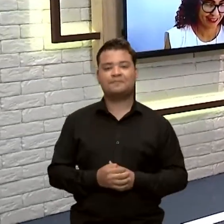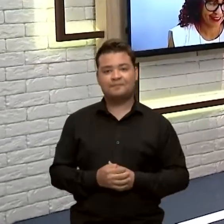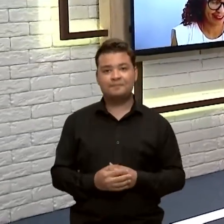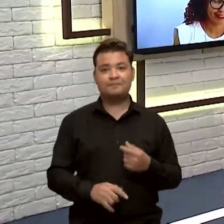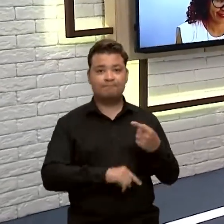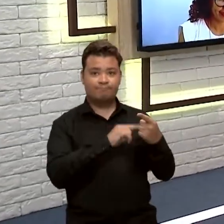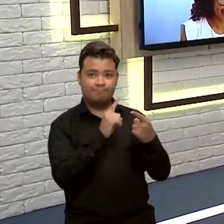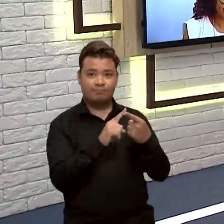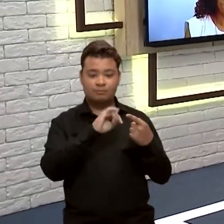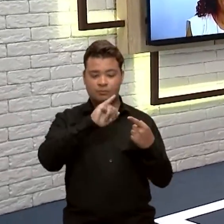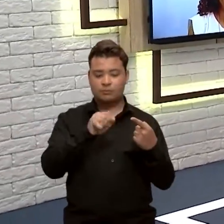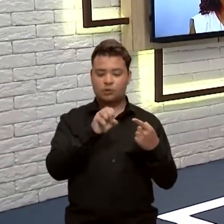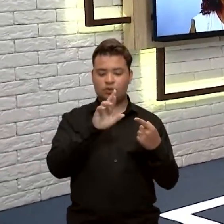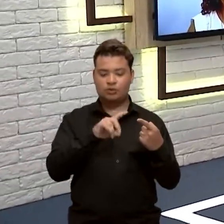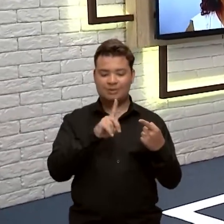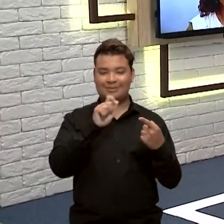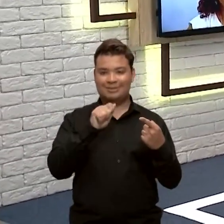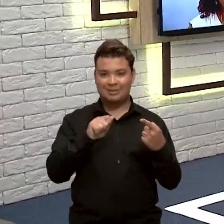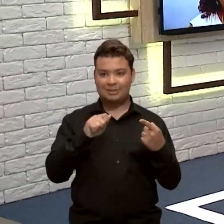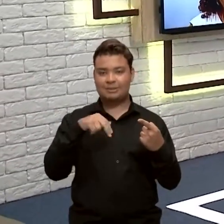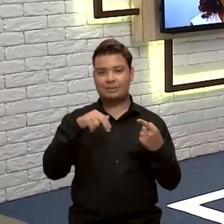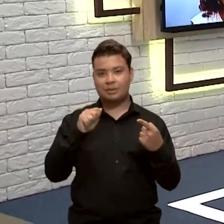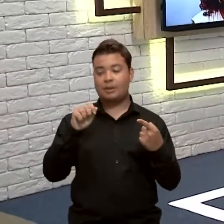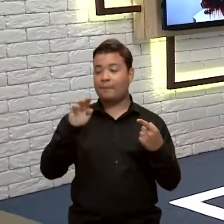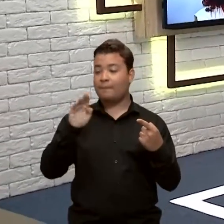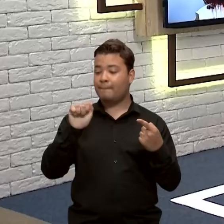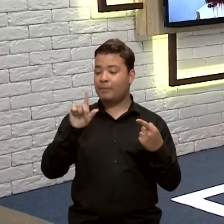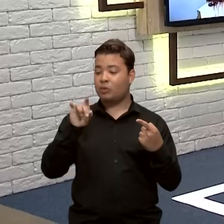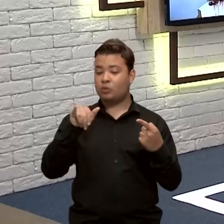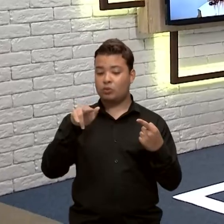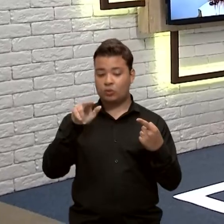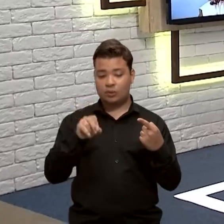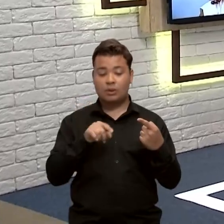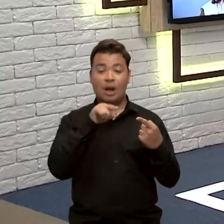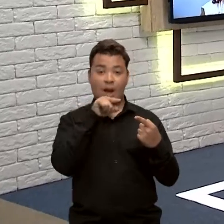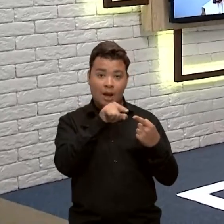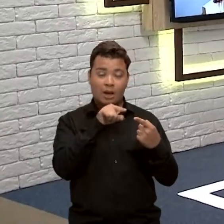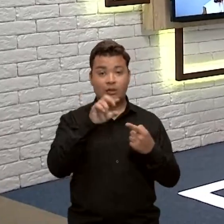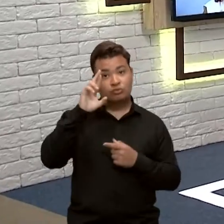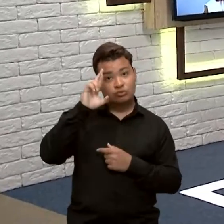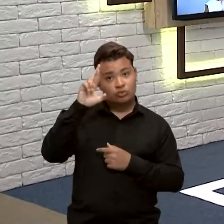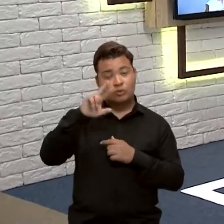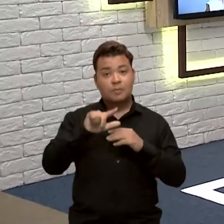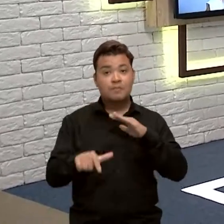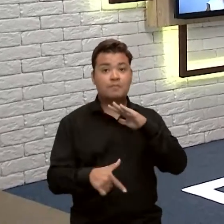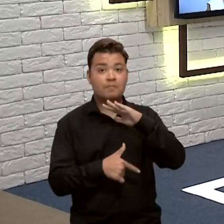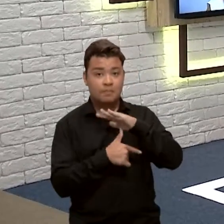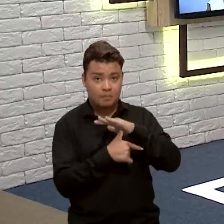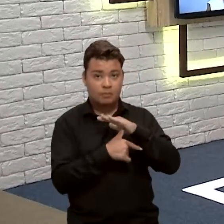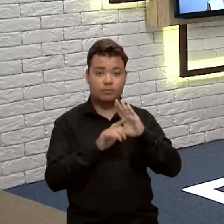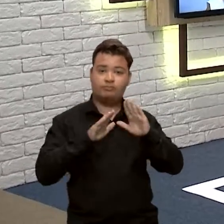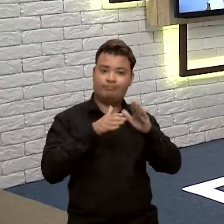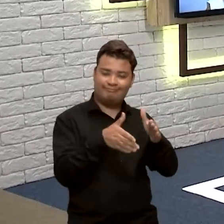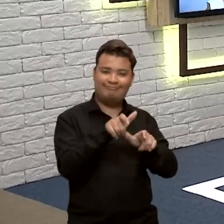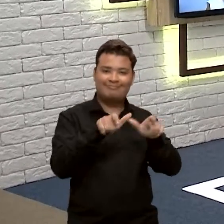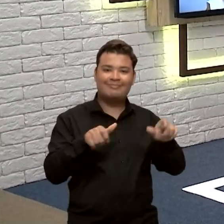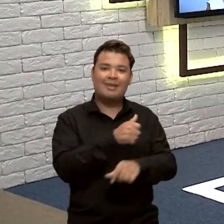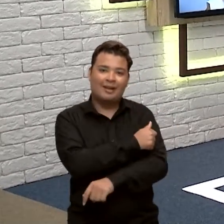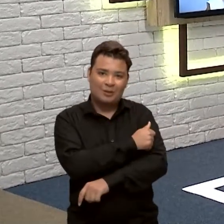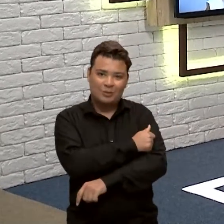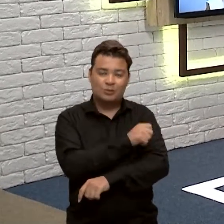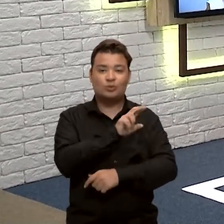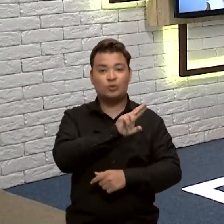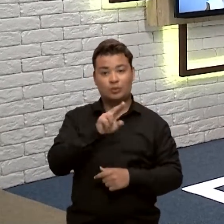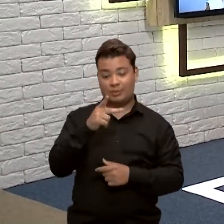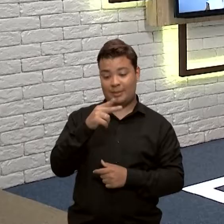é a Jordana Balduino, diretora de atenção estudantil da Pró-Reitoria de Assuntos Estudantis da UFG, a